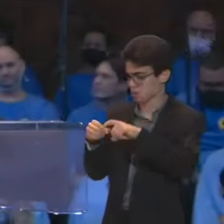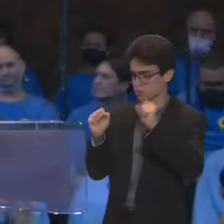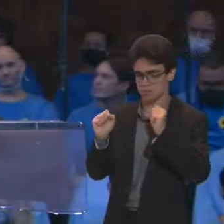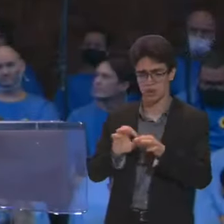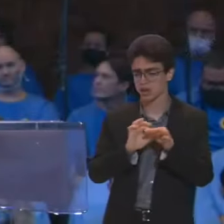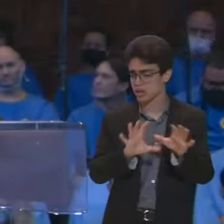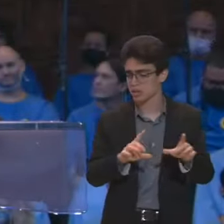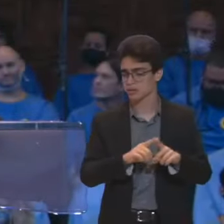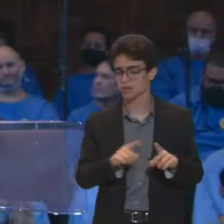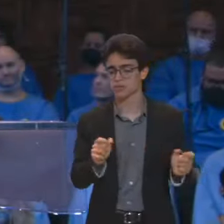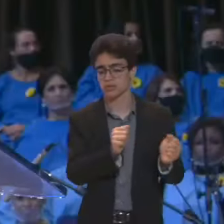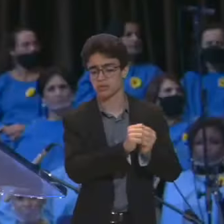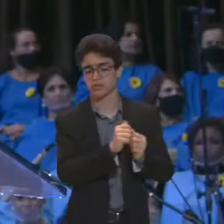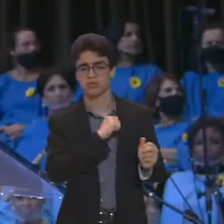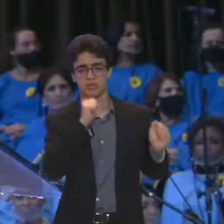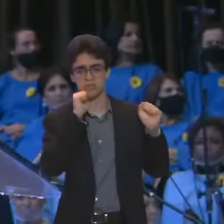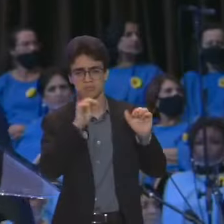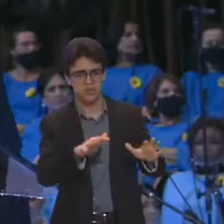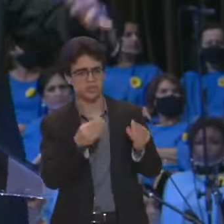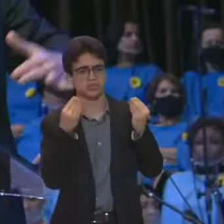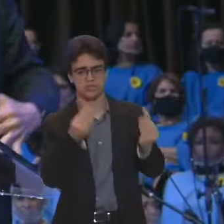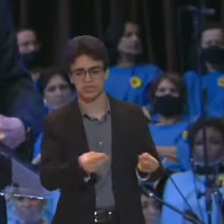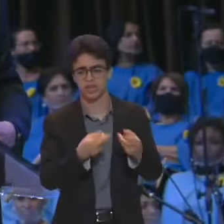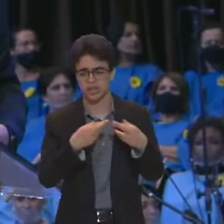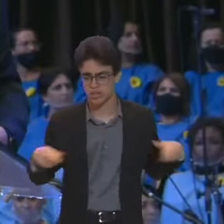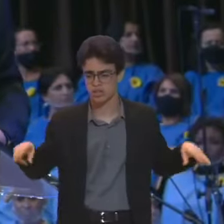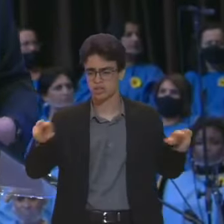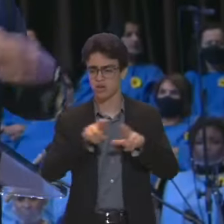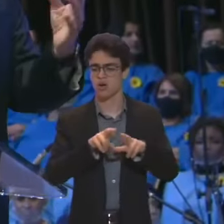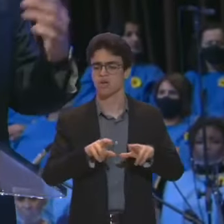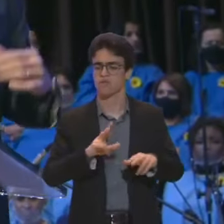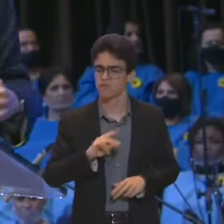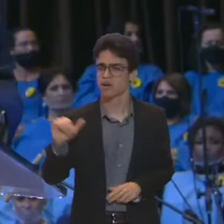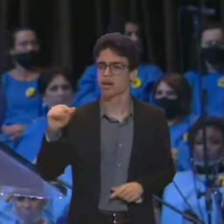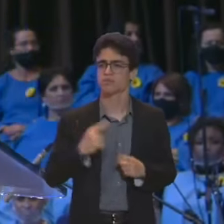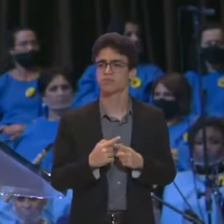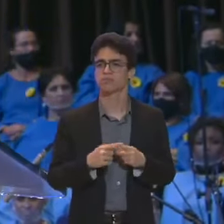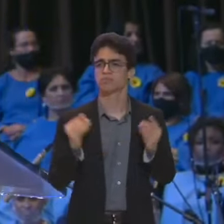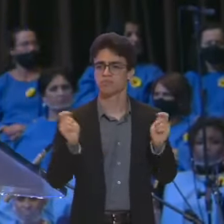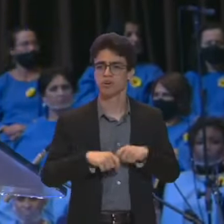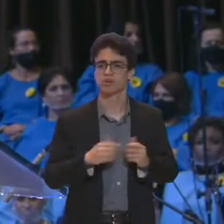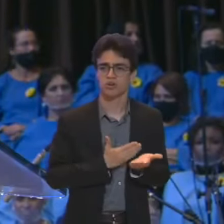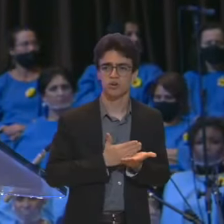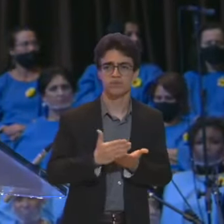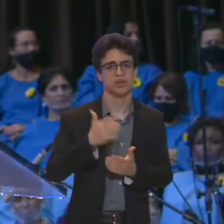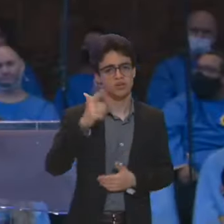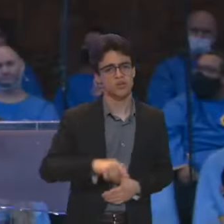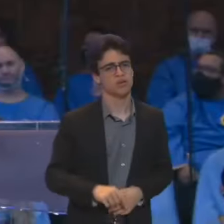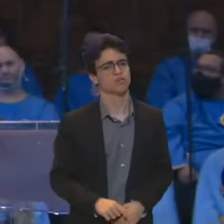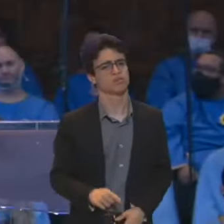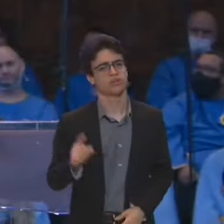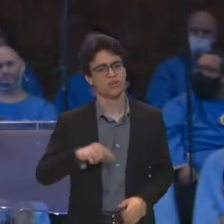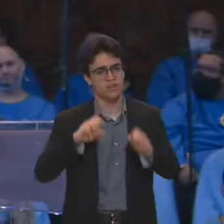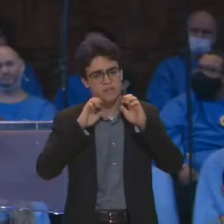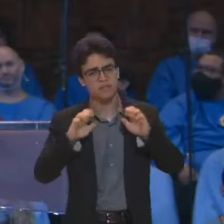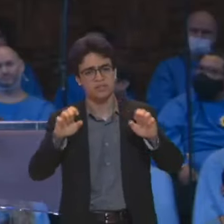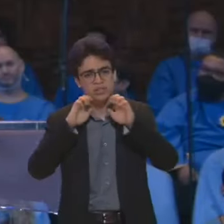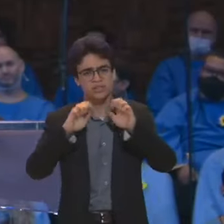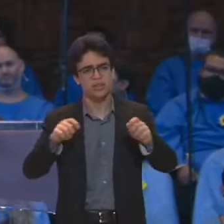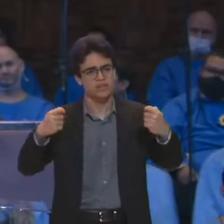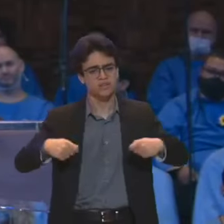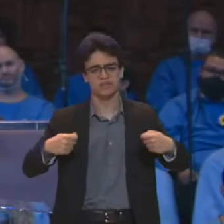para lá, mas mandamos junto com muita bênção, vamos renovar a casa deles lá, para eles terem como começar. É o Evangelho que faz todas as